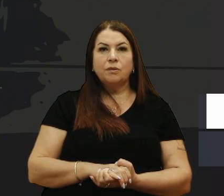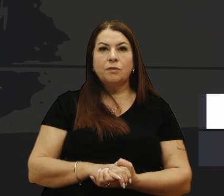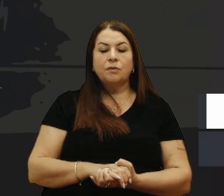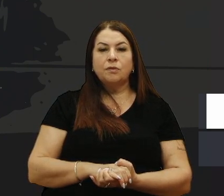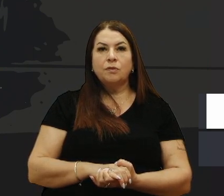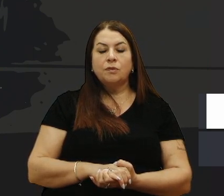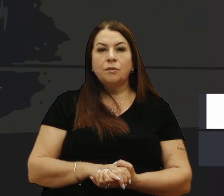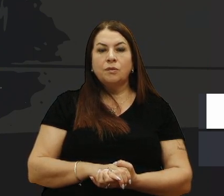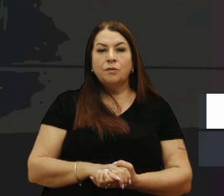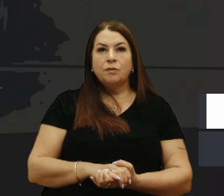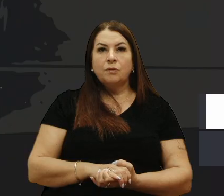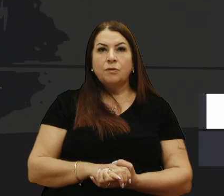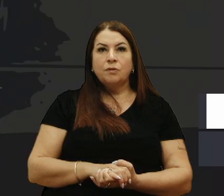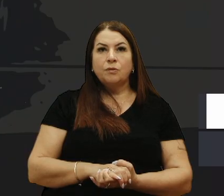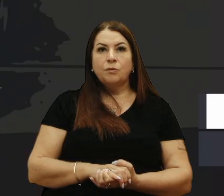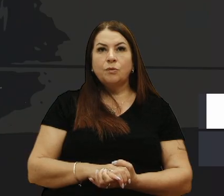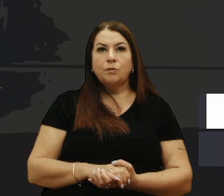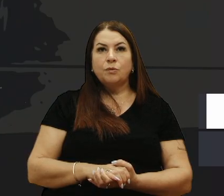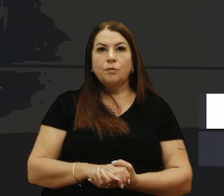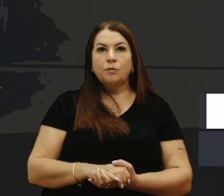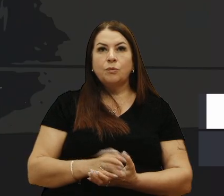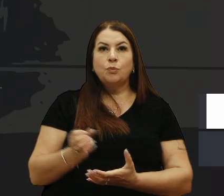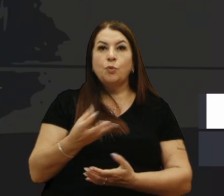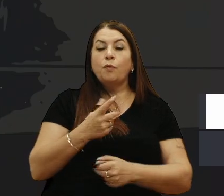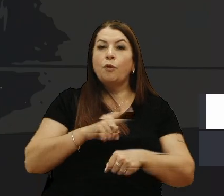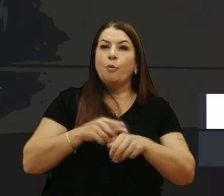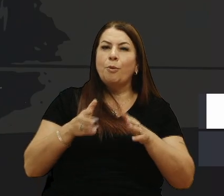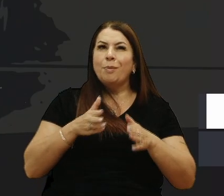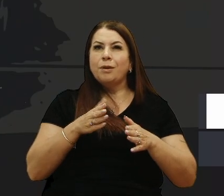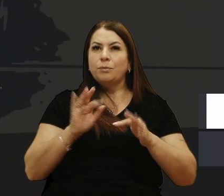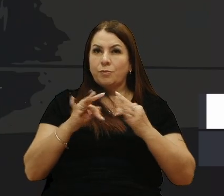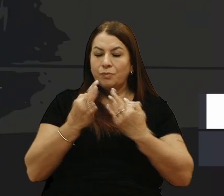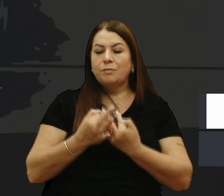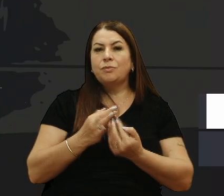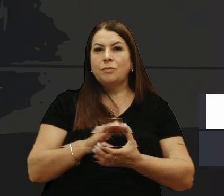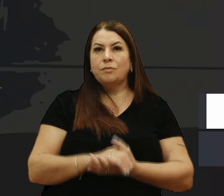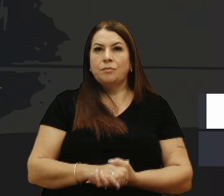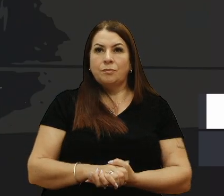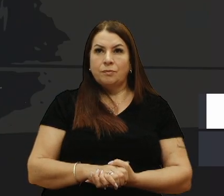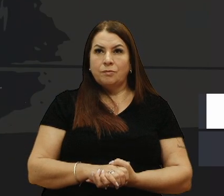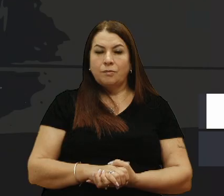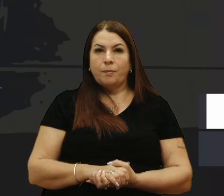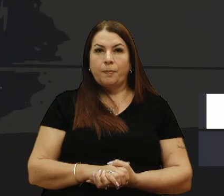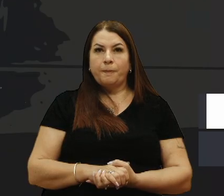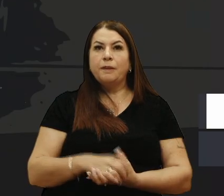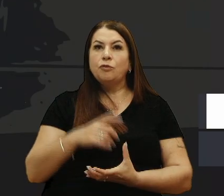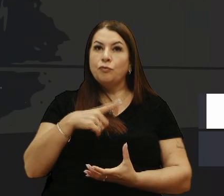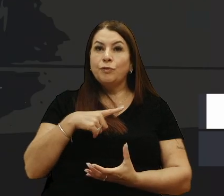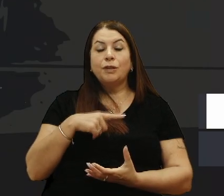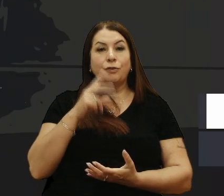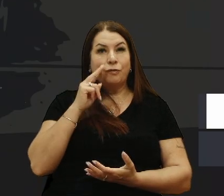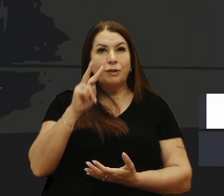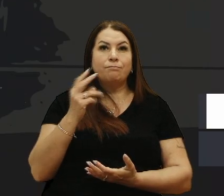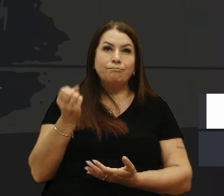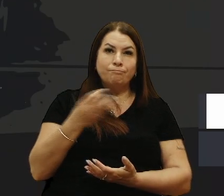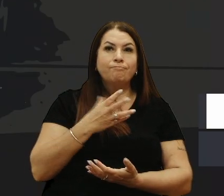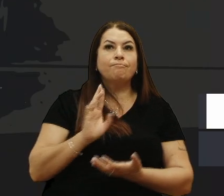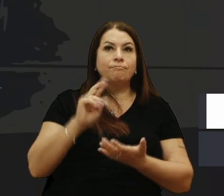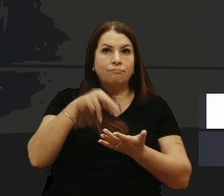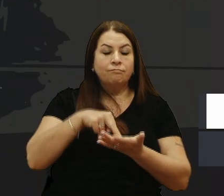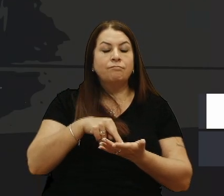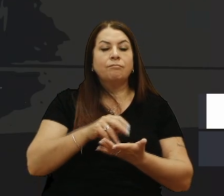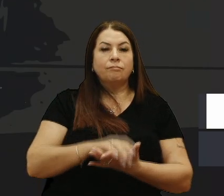trazendo um novo momento para a família, que tiveram que enfrentar uma nova